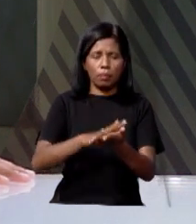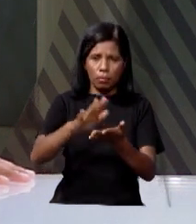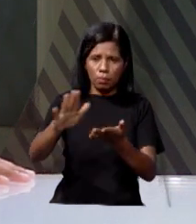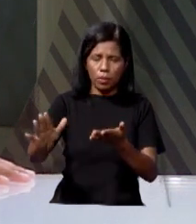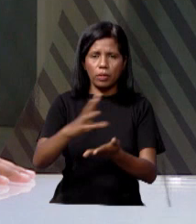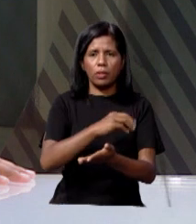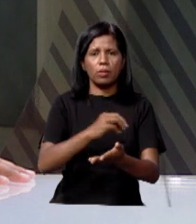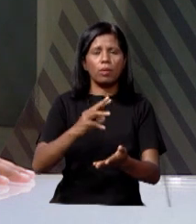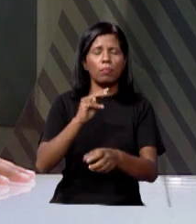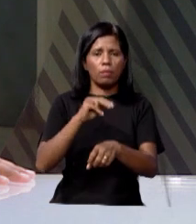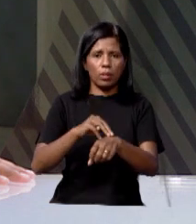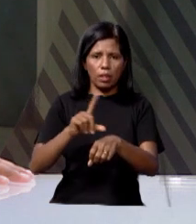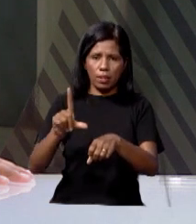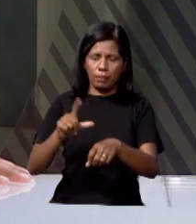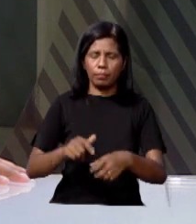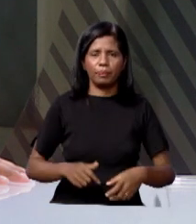no Motael.